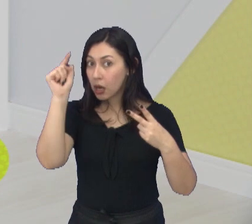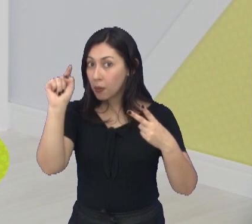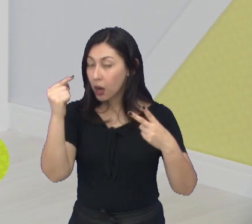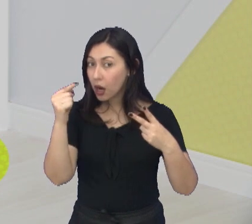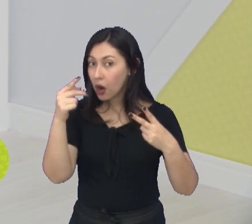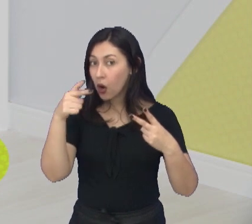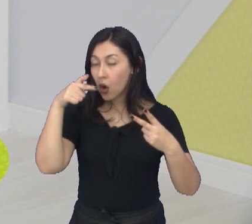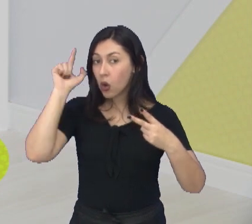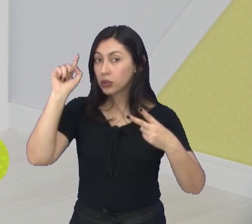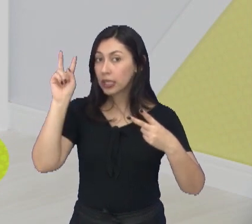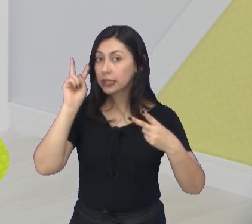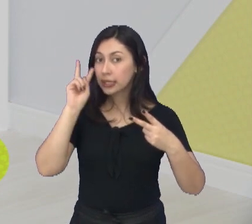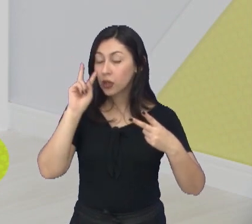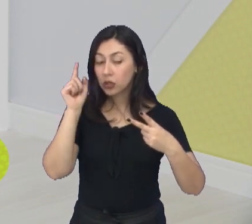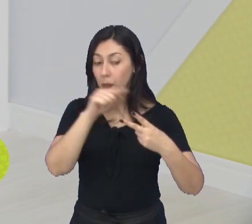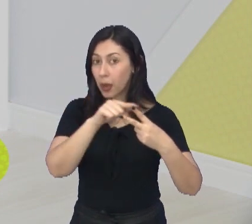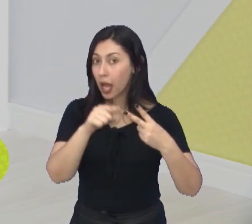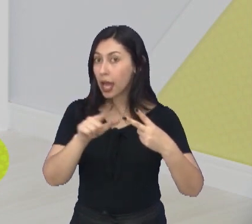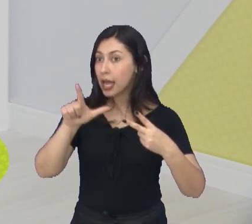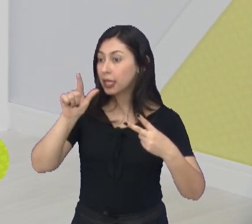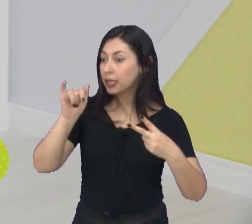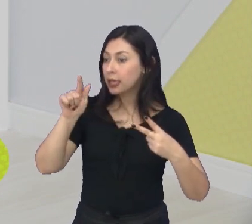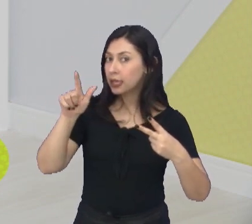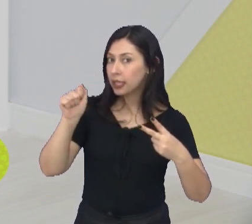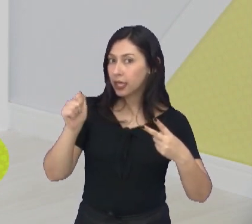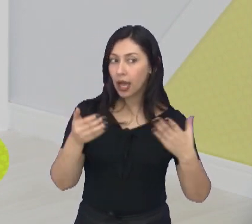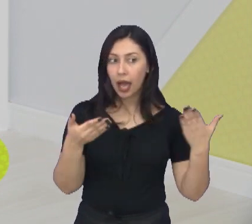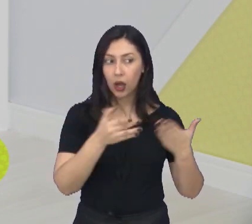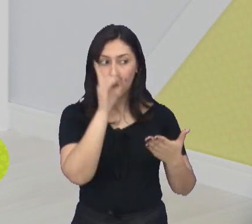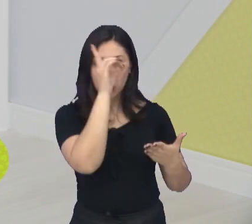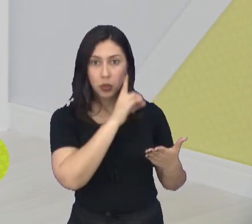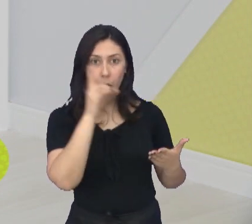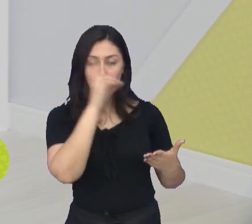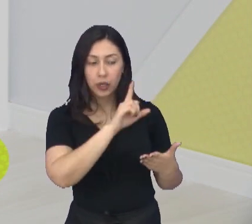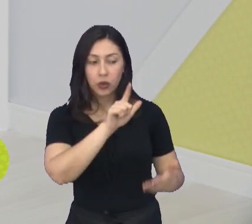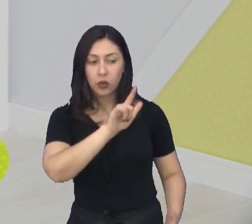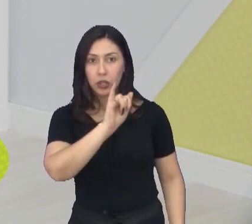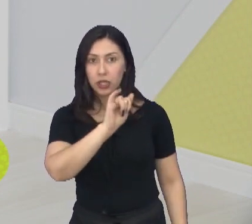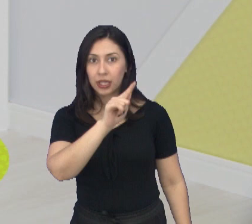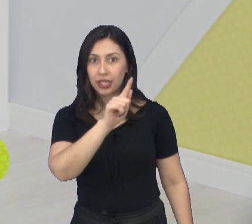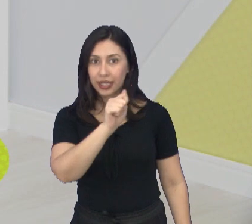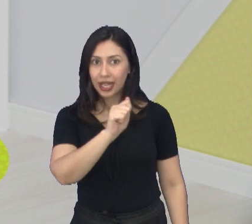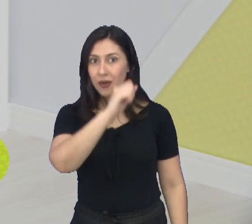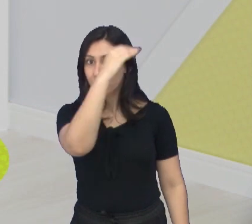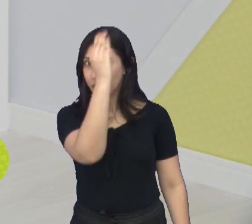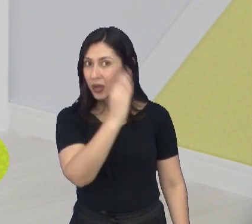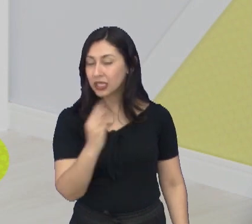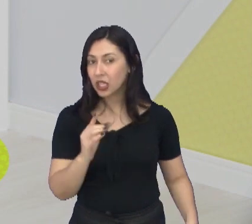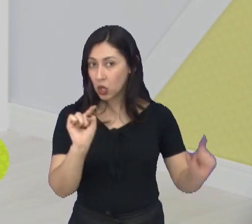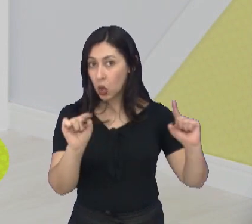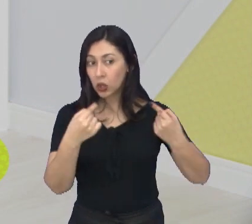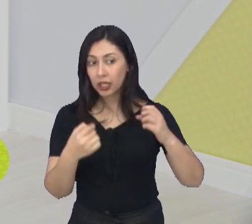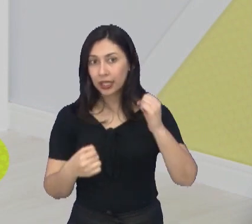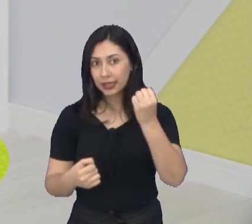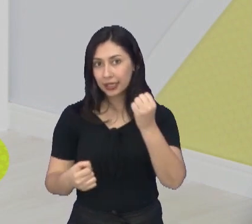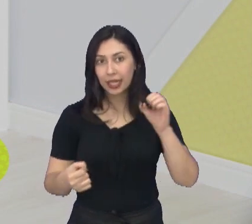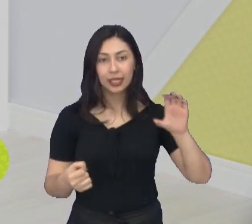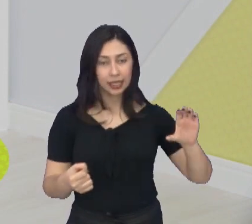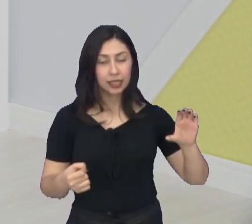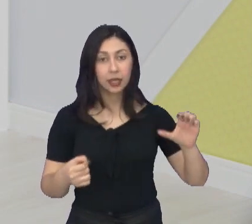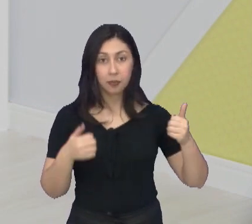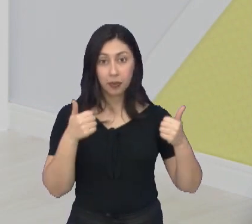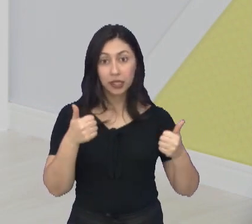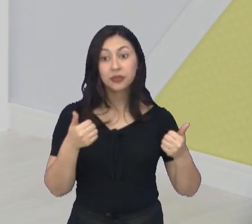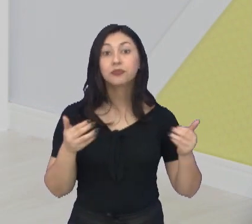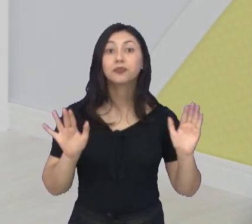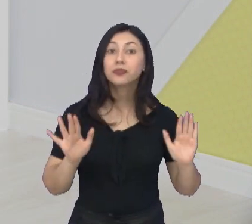ontem e segunda-feira, Liga Paulista. E agora pensa no domingo na Liga Nacional contra o São Lourenço de Santa Catarina, tá certo?